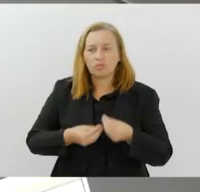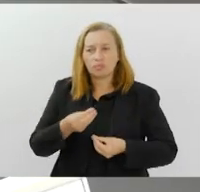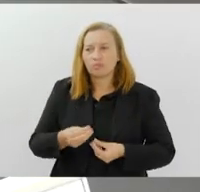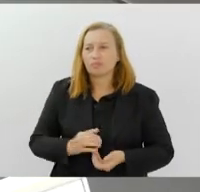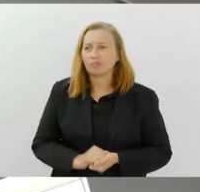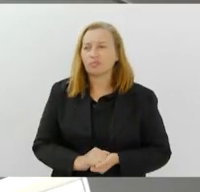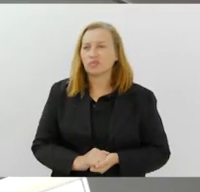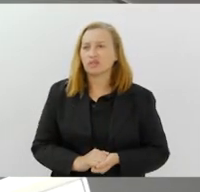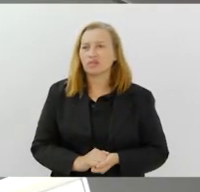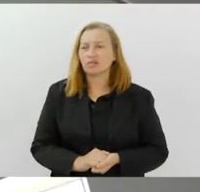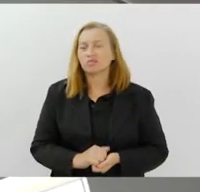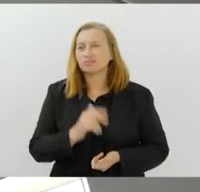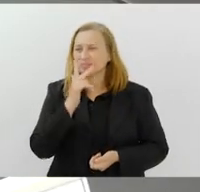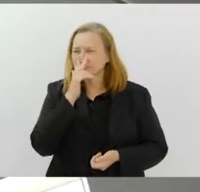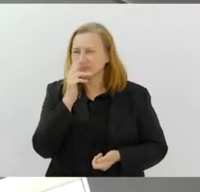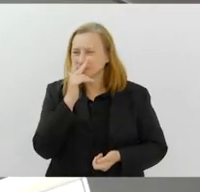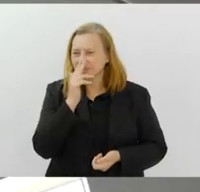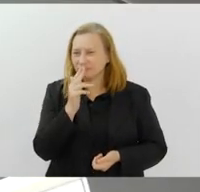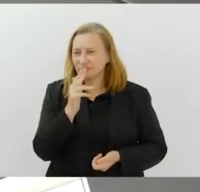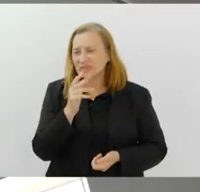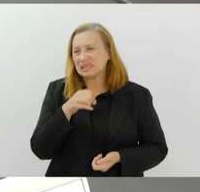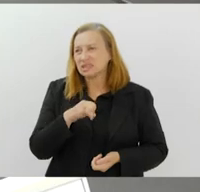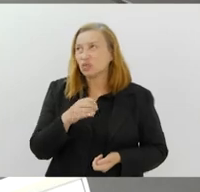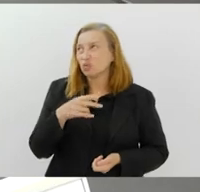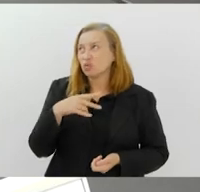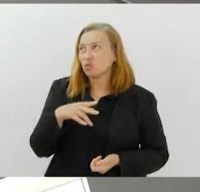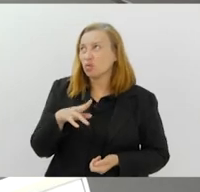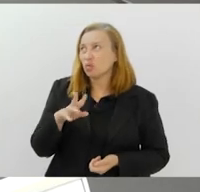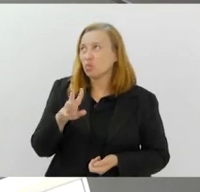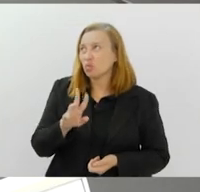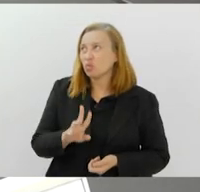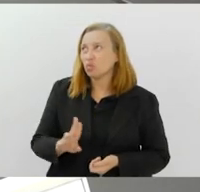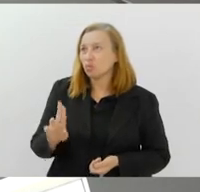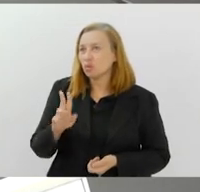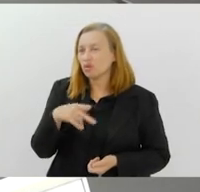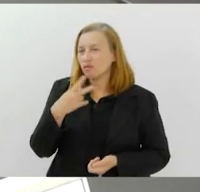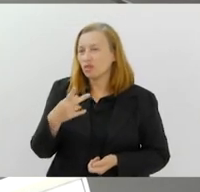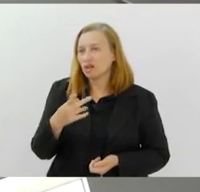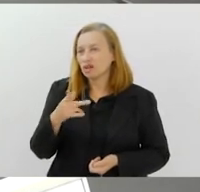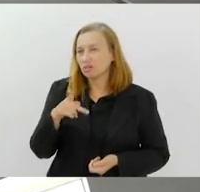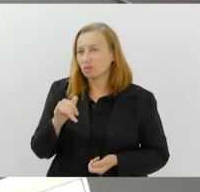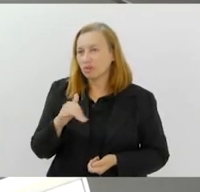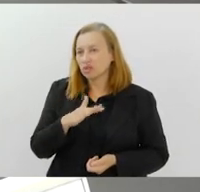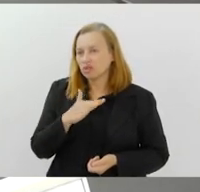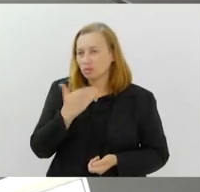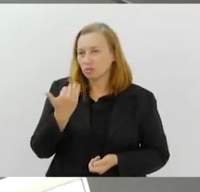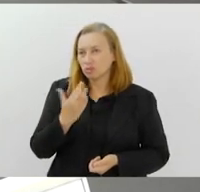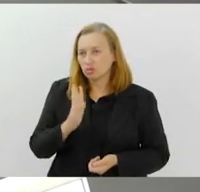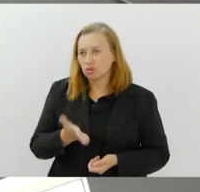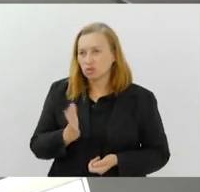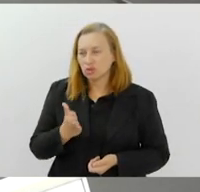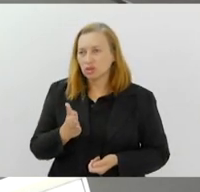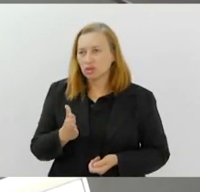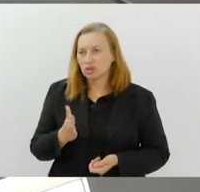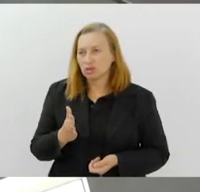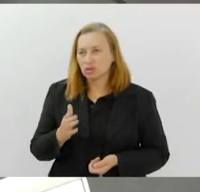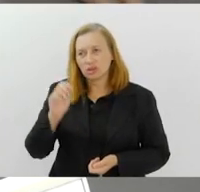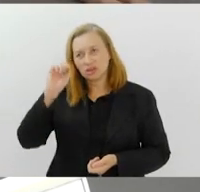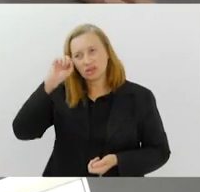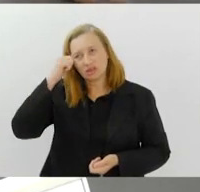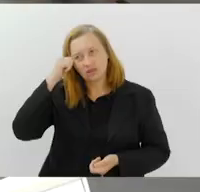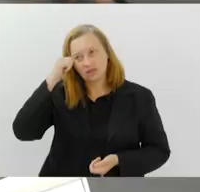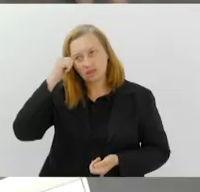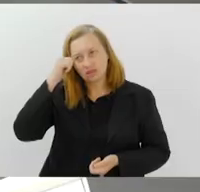ah me parece Se eu for usar uma expressão do meu pai que já é falecido tenho medo do Tiro sair